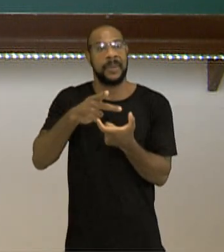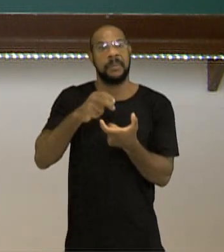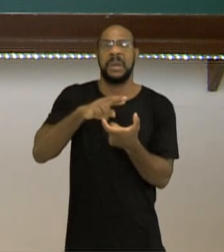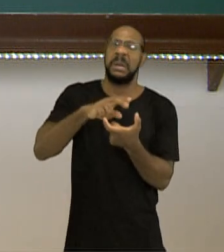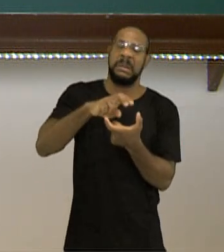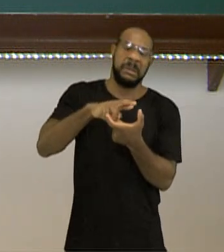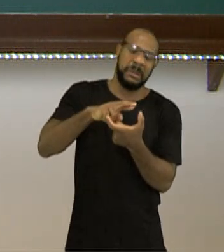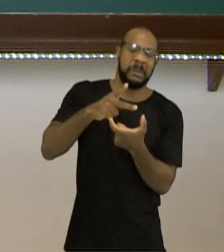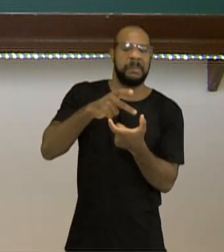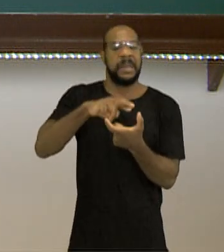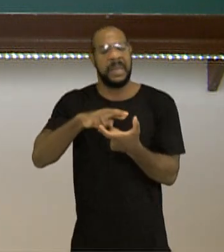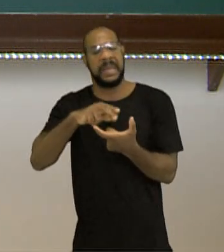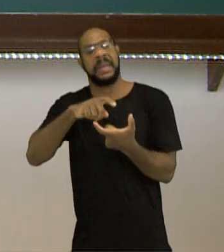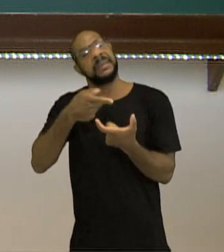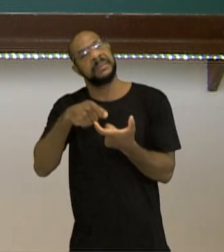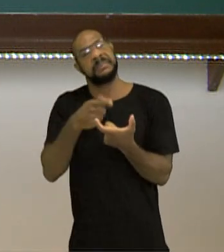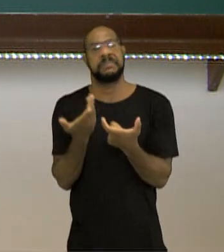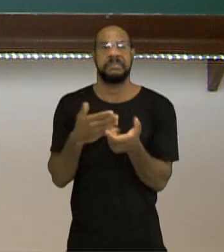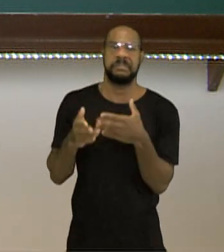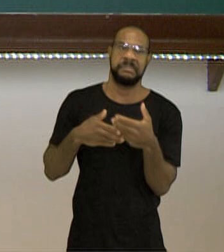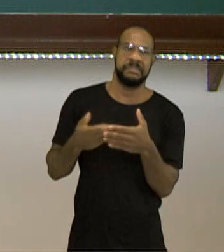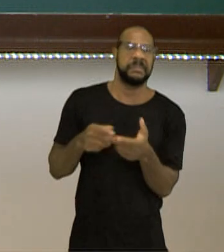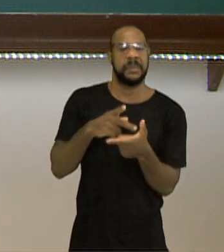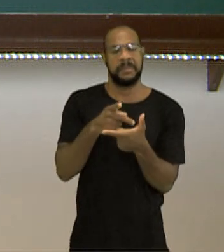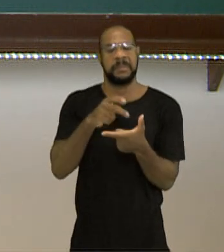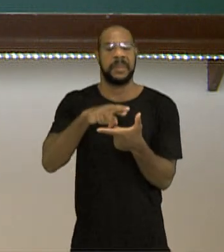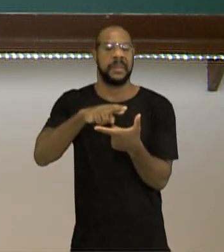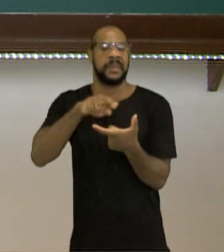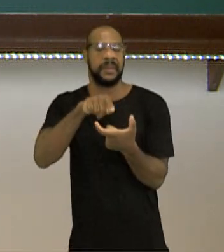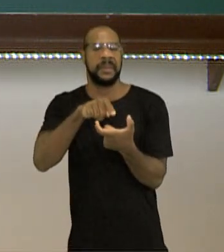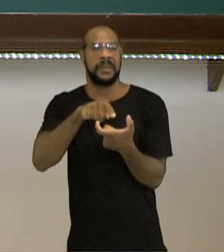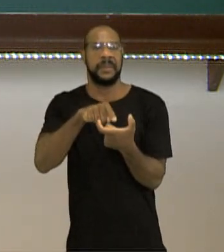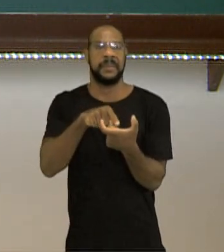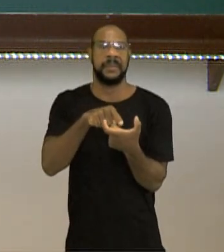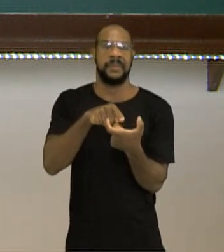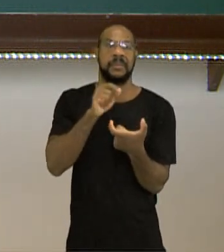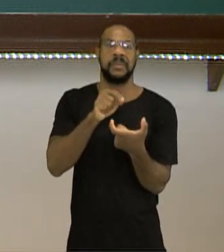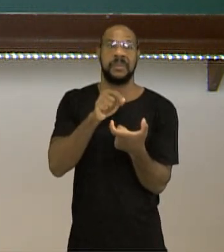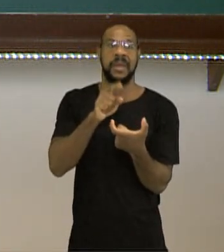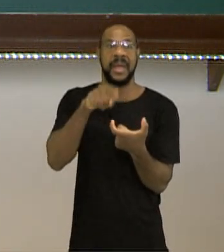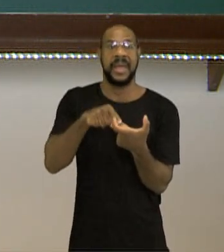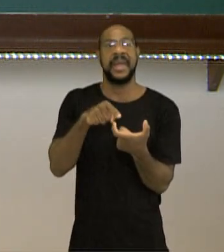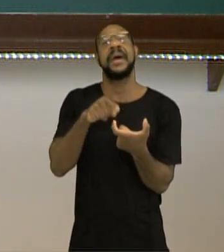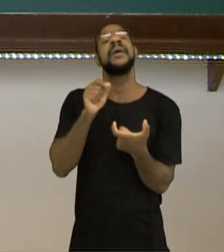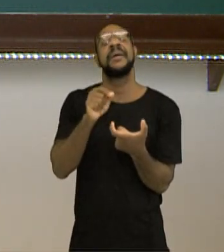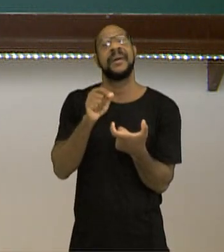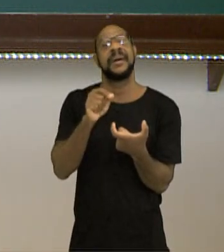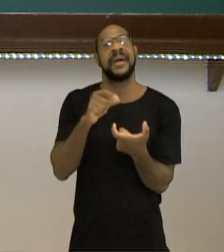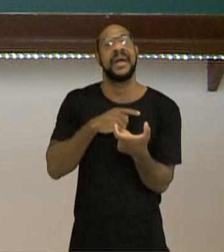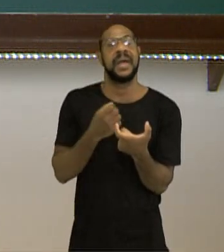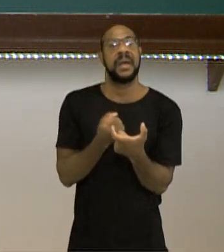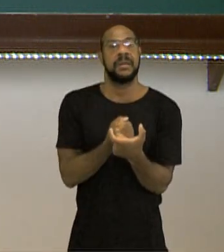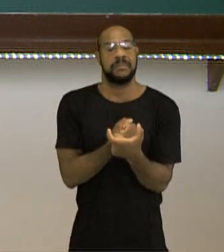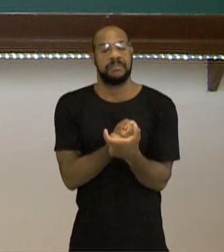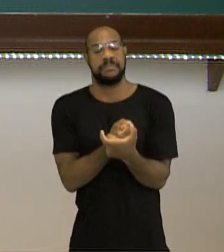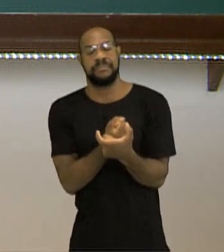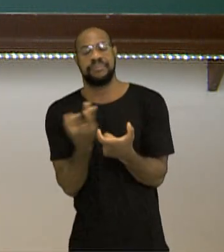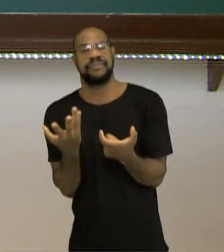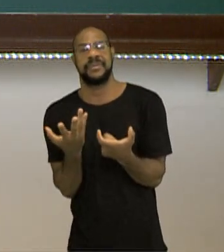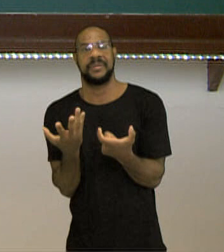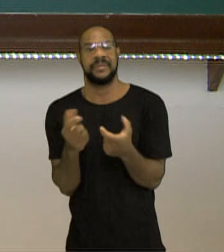palavra, ó, paroxítonas, ó. São as palavras em maior número da língua